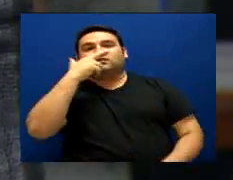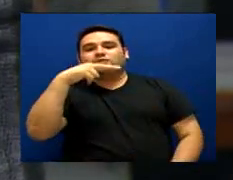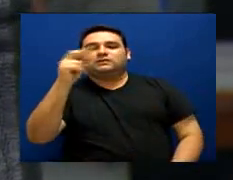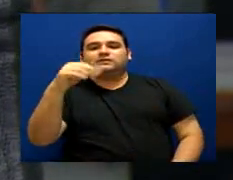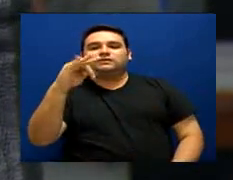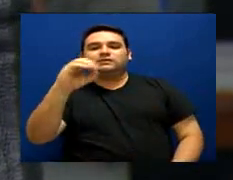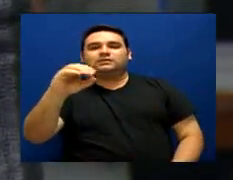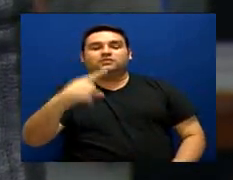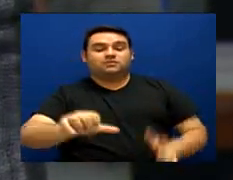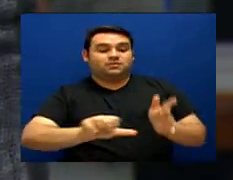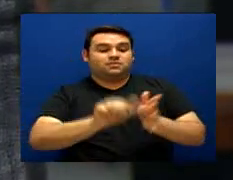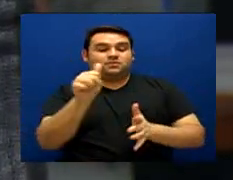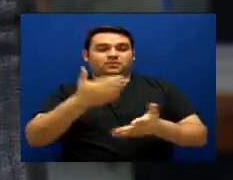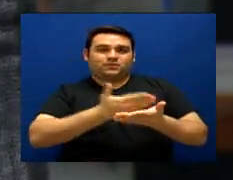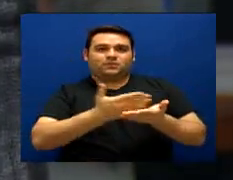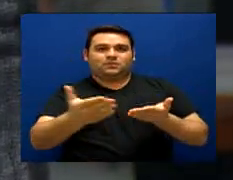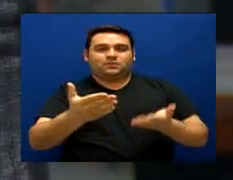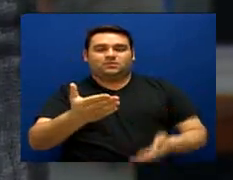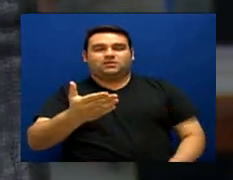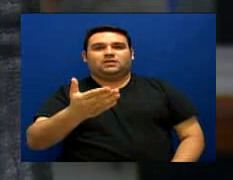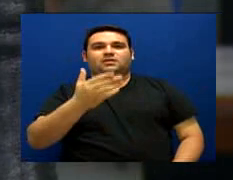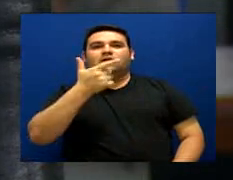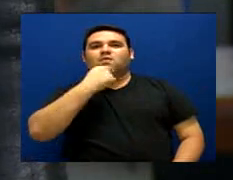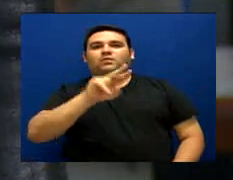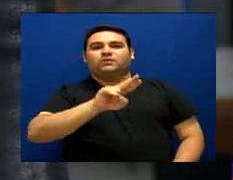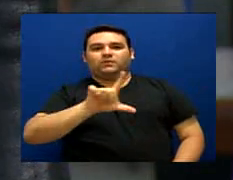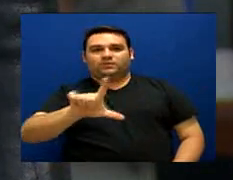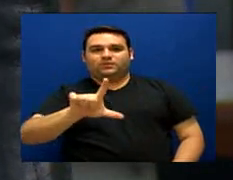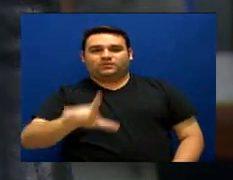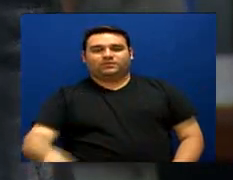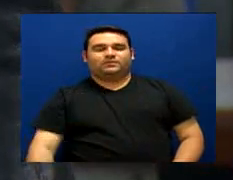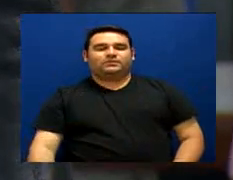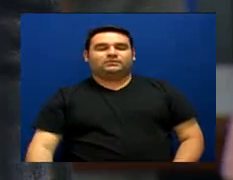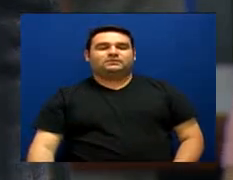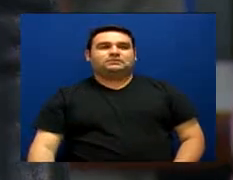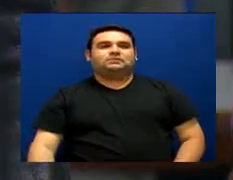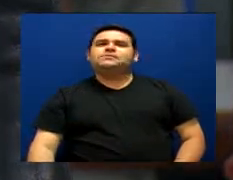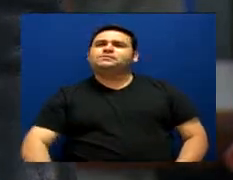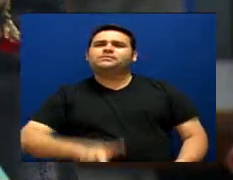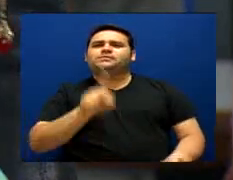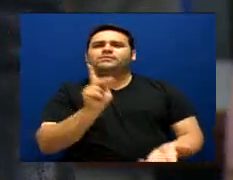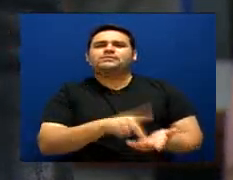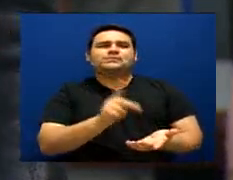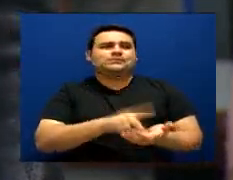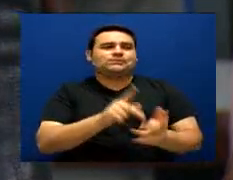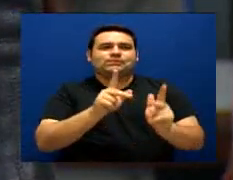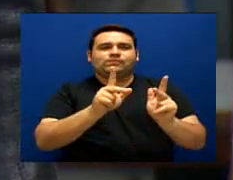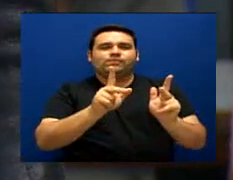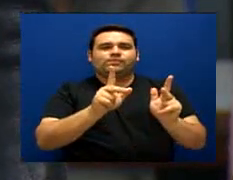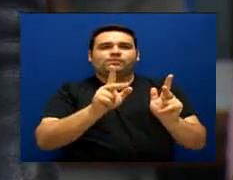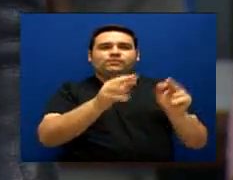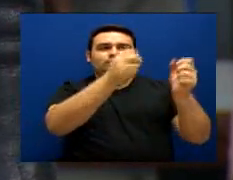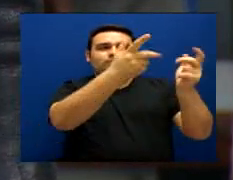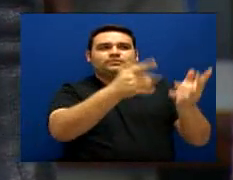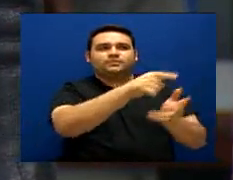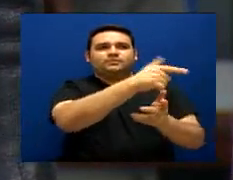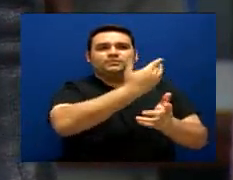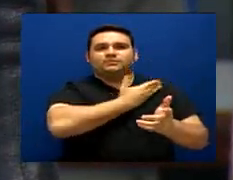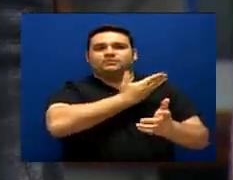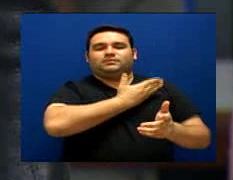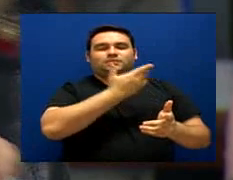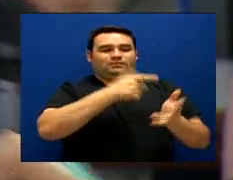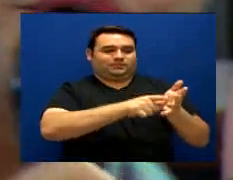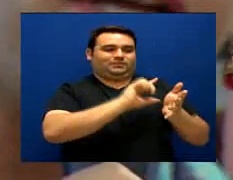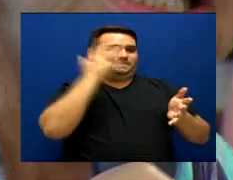Amari, primeiro governo Lipe, né? E, realmente, como disse o nosso colega